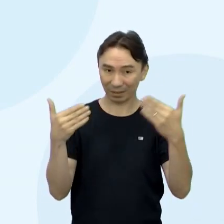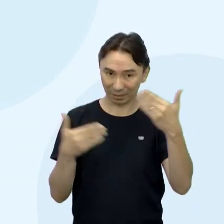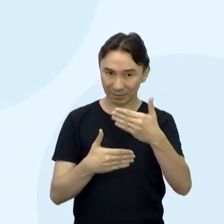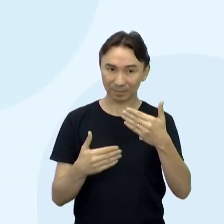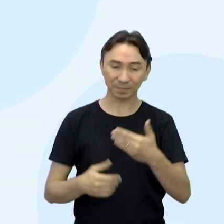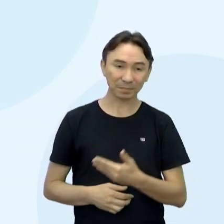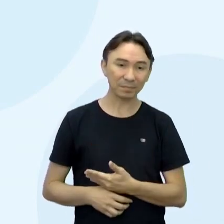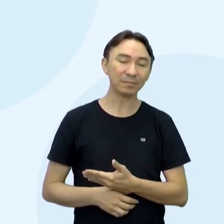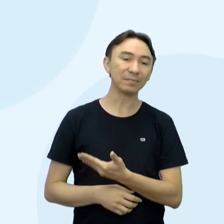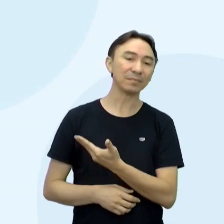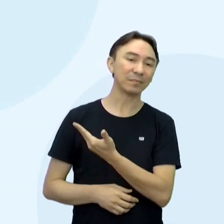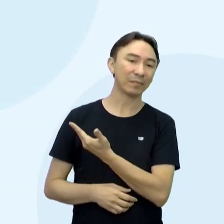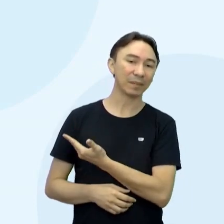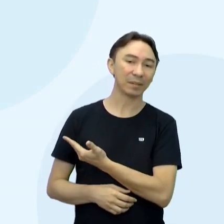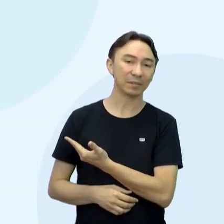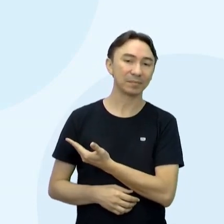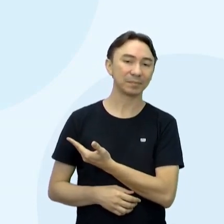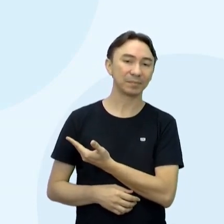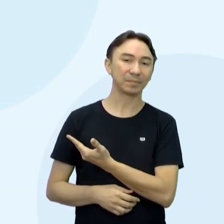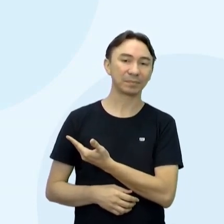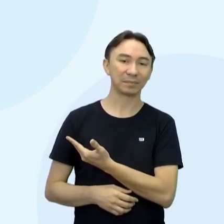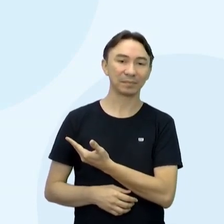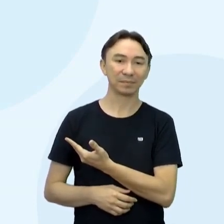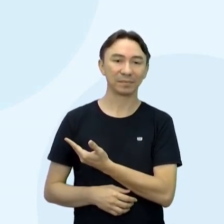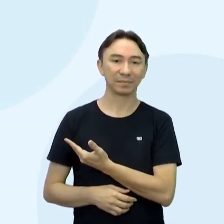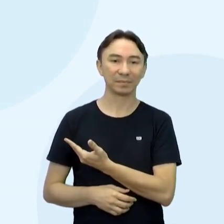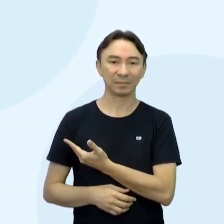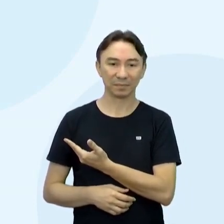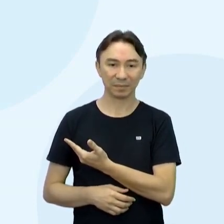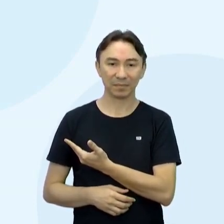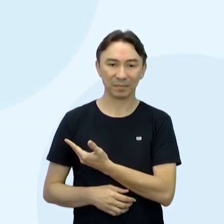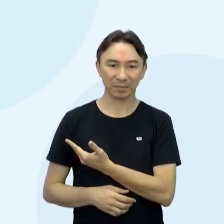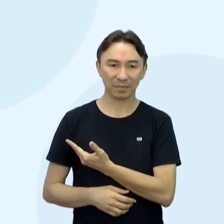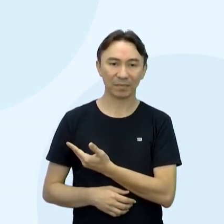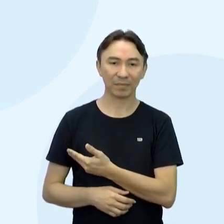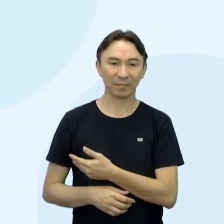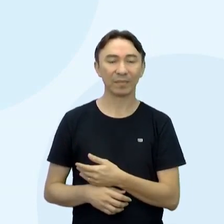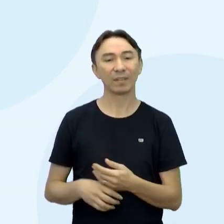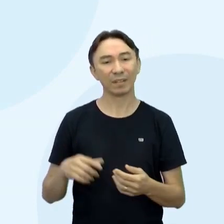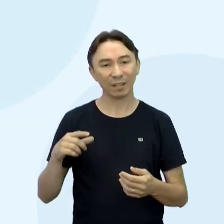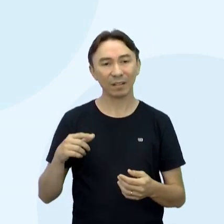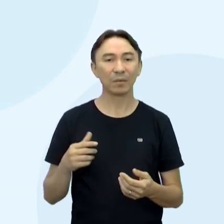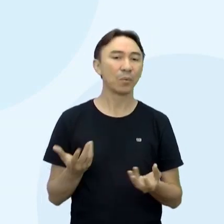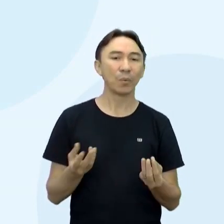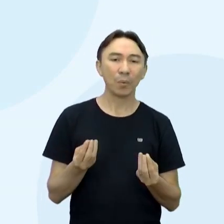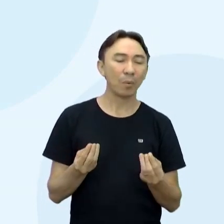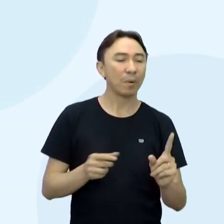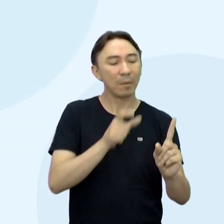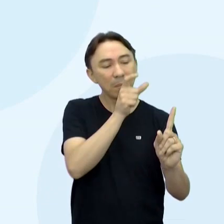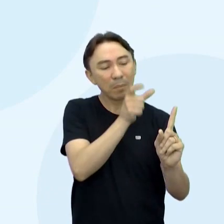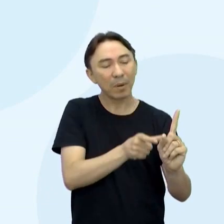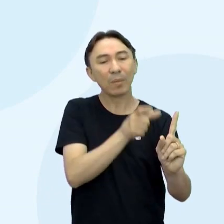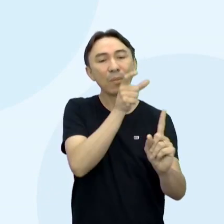justamente, né, nós vamos falar a respeito da questão das personagens,